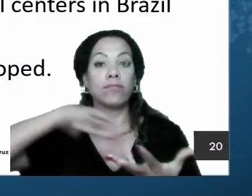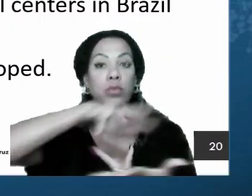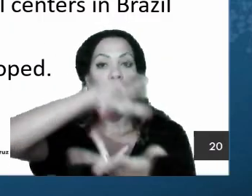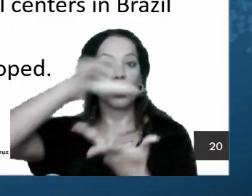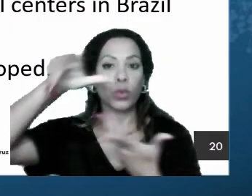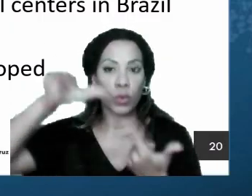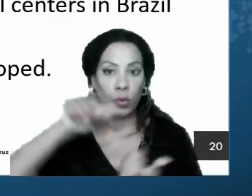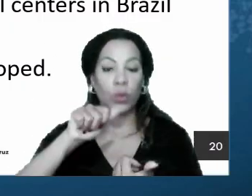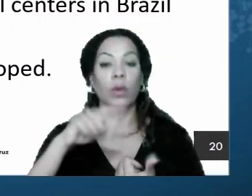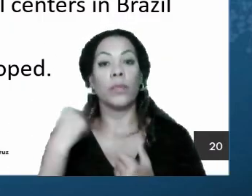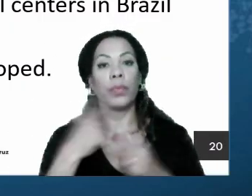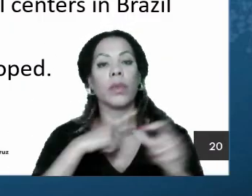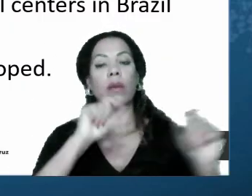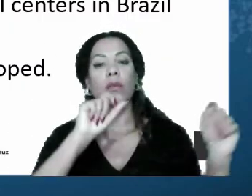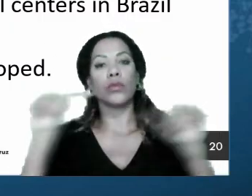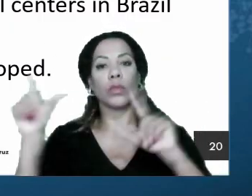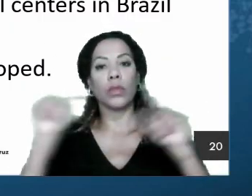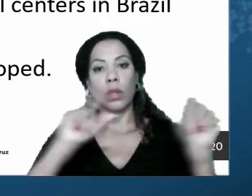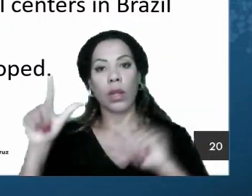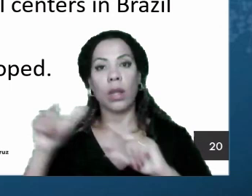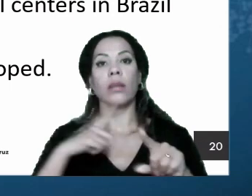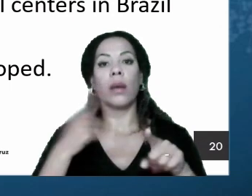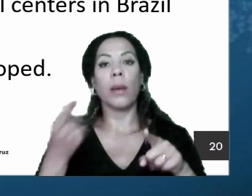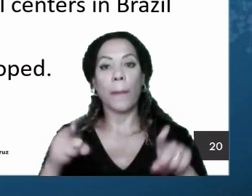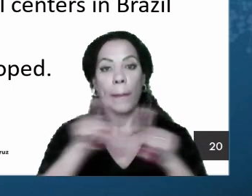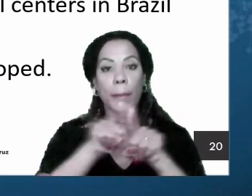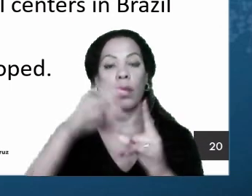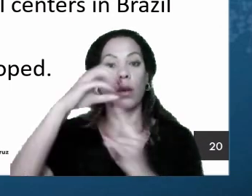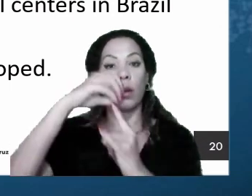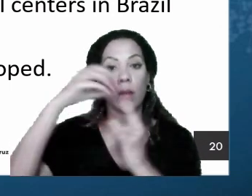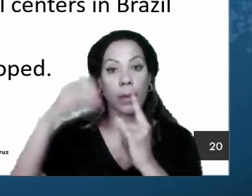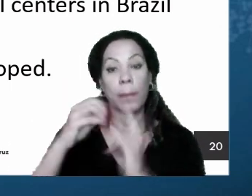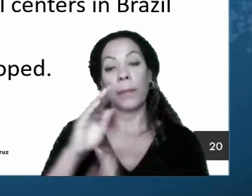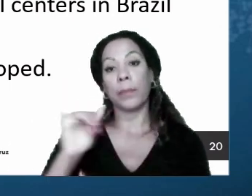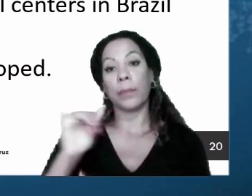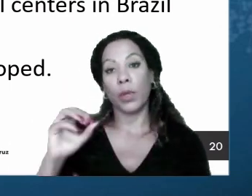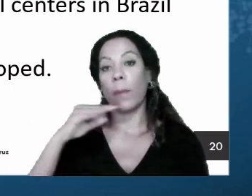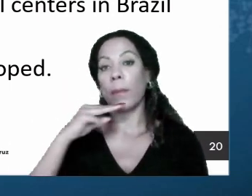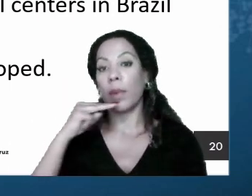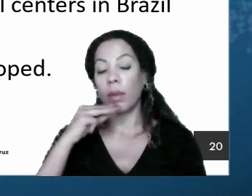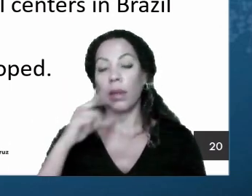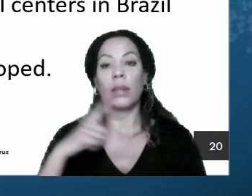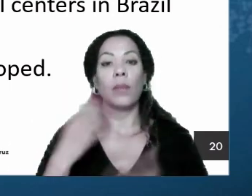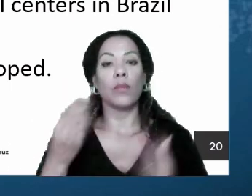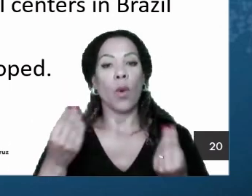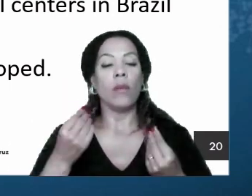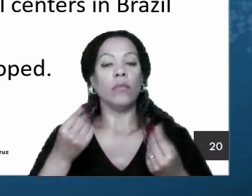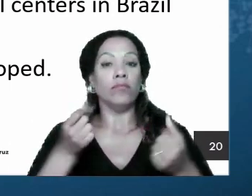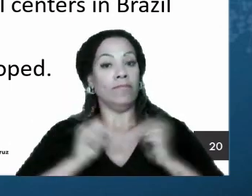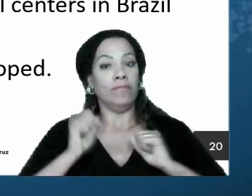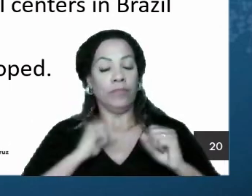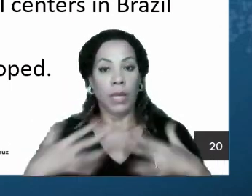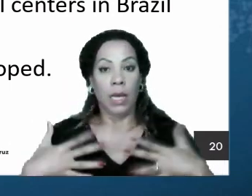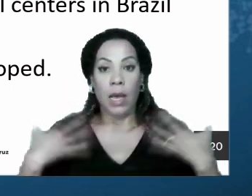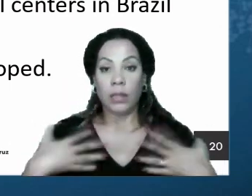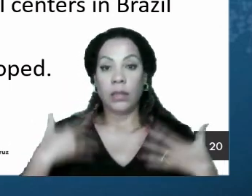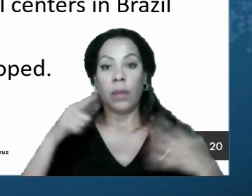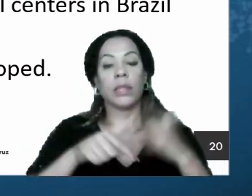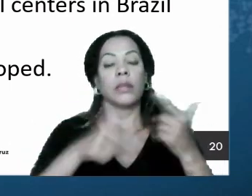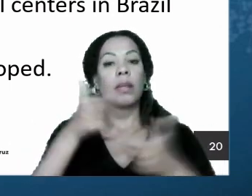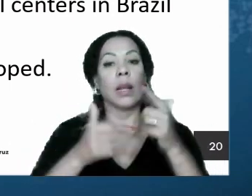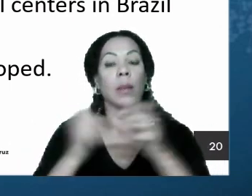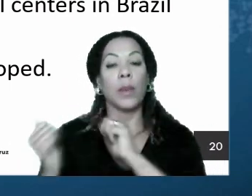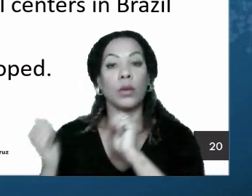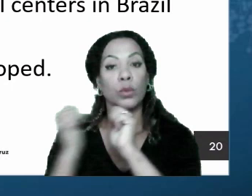Aqui nós temos slides, a nossa parceria com a Fiocruz é Biomanguinhos. Temos muito entusiasmo nesse trabalho